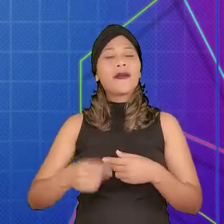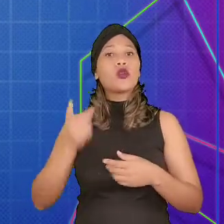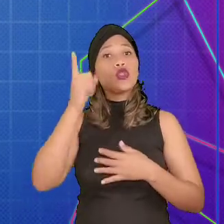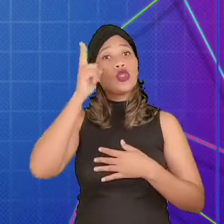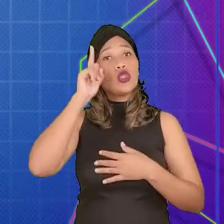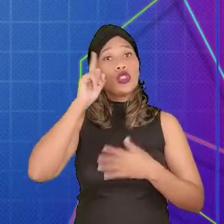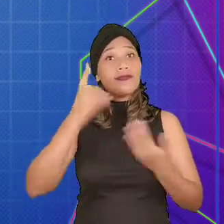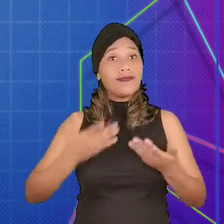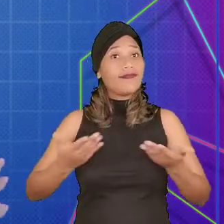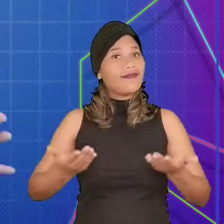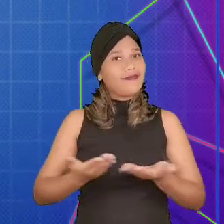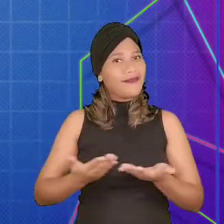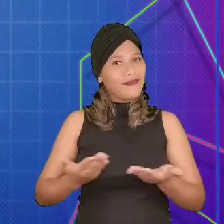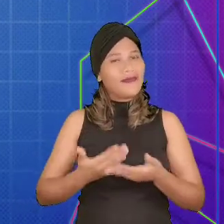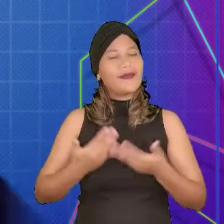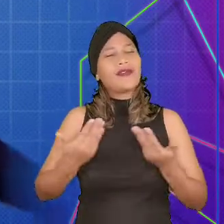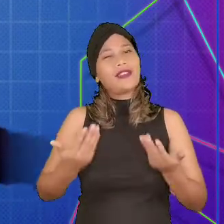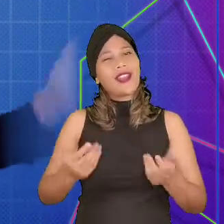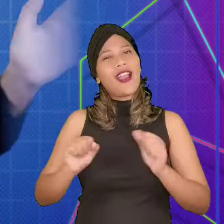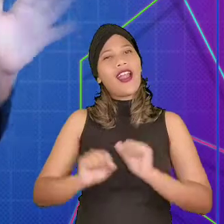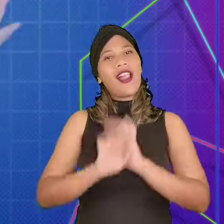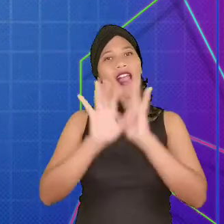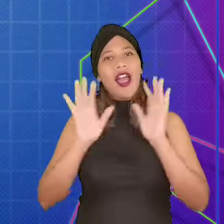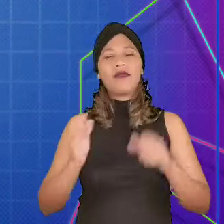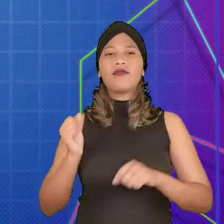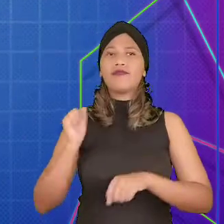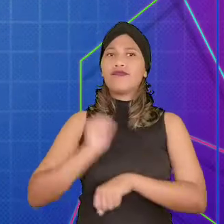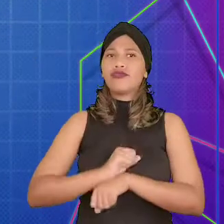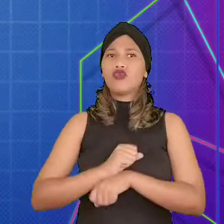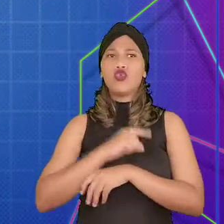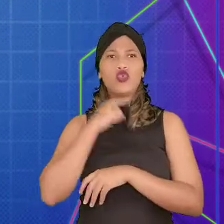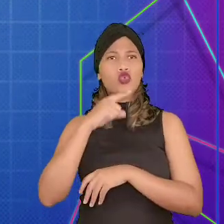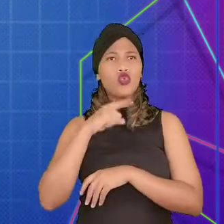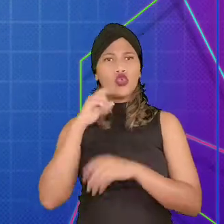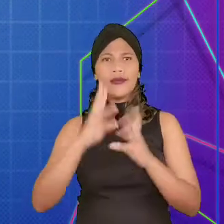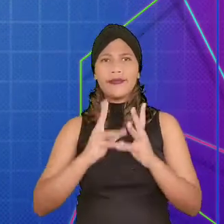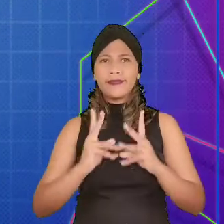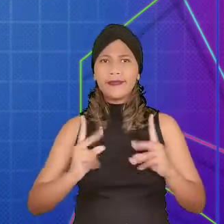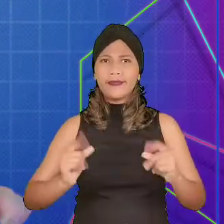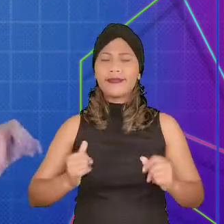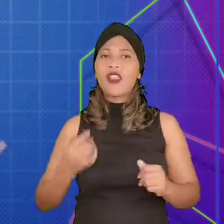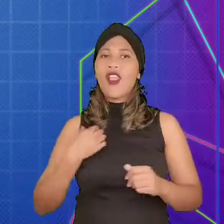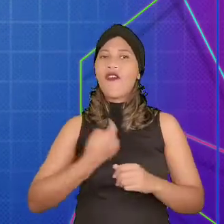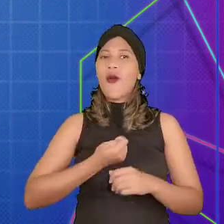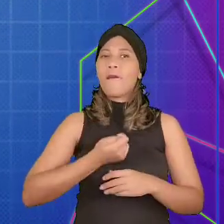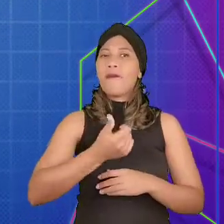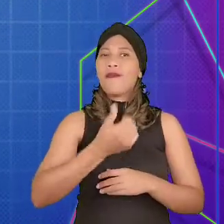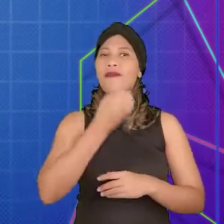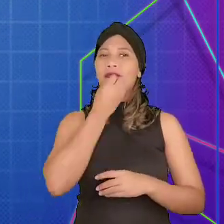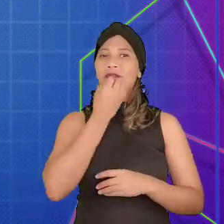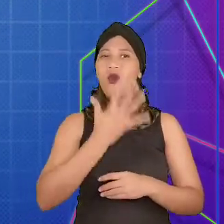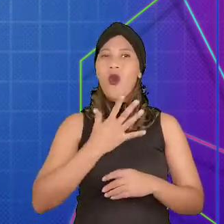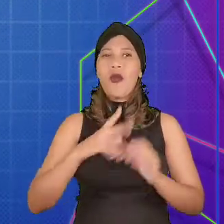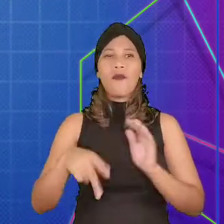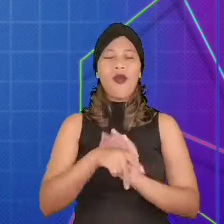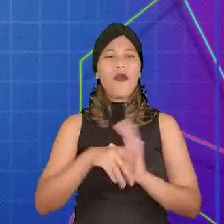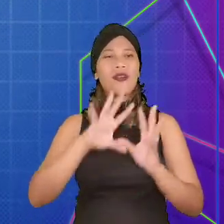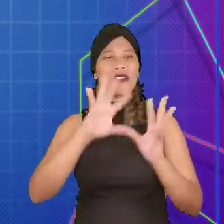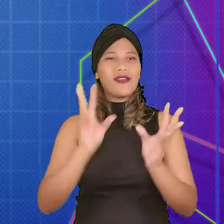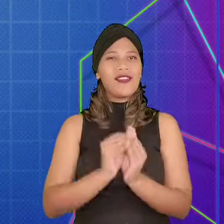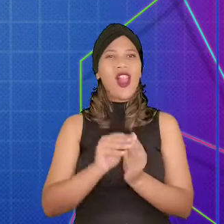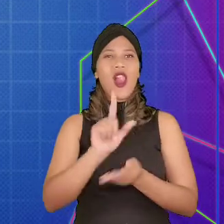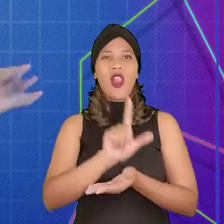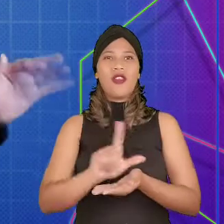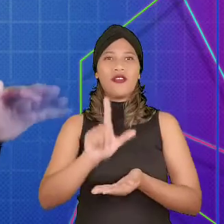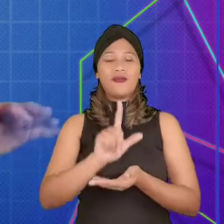dia. Agora, então, para acabar com qualquer sombra de dúvida, eu vou falar para vocês uma boa definição da lógica aplicada.